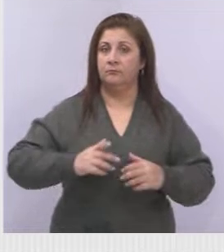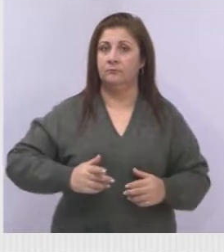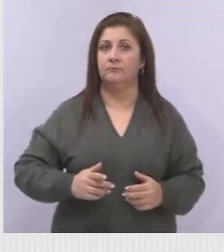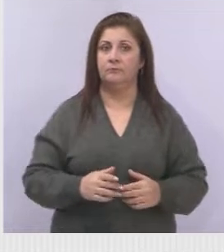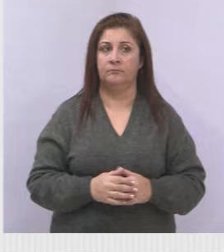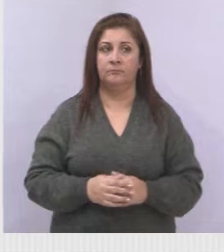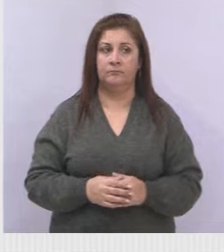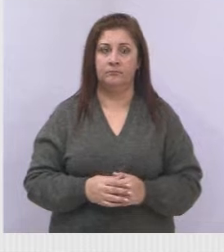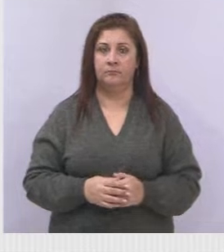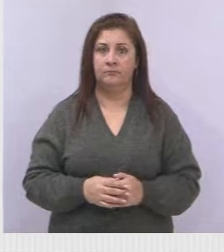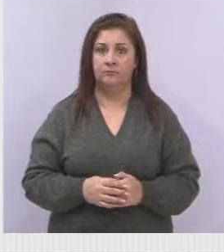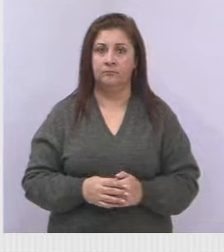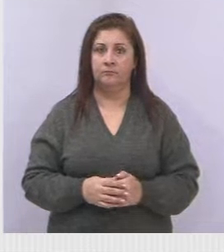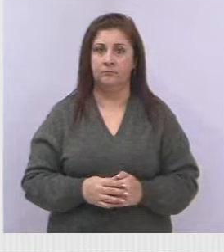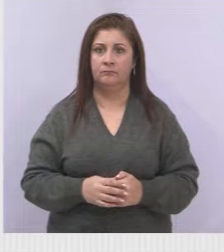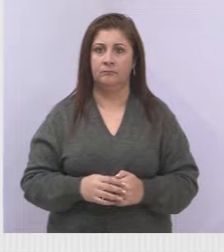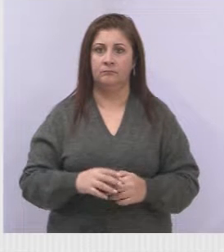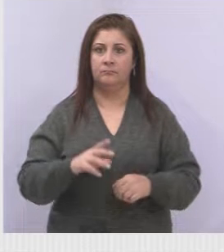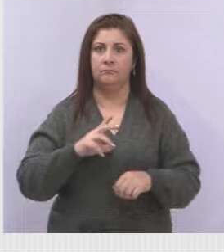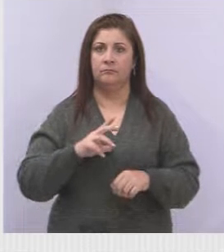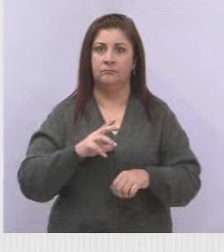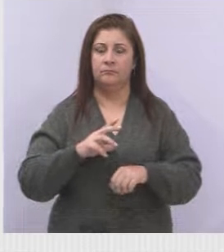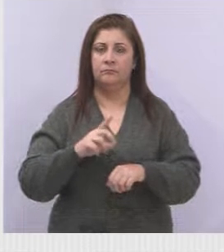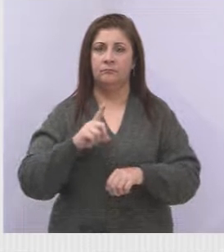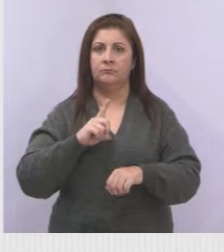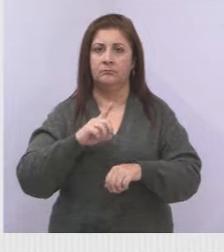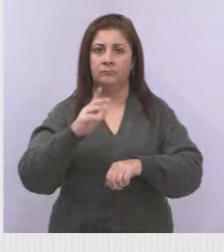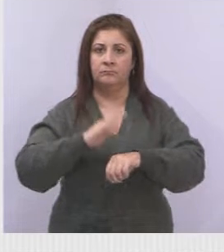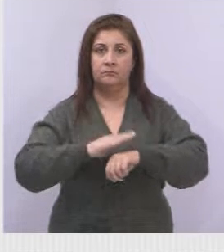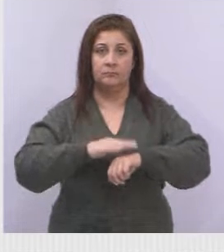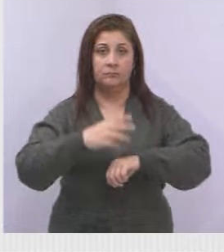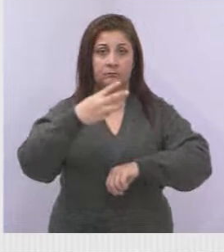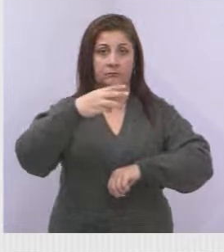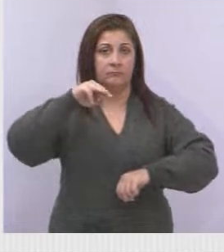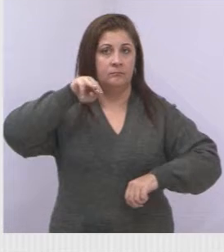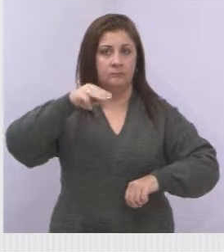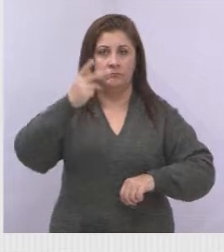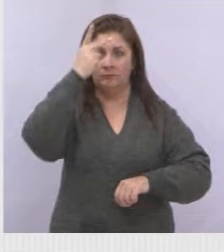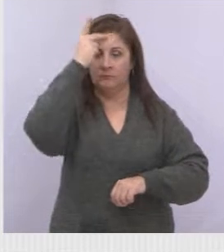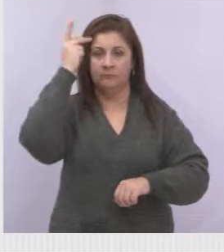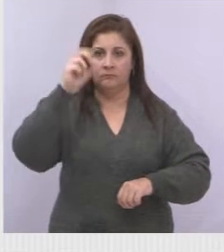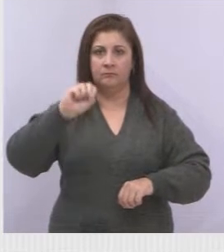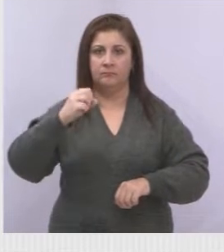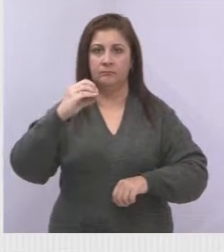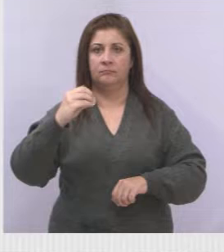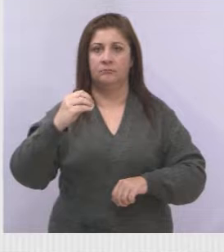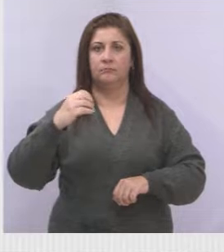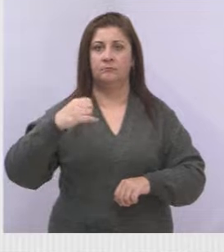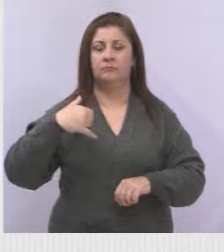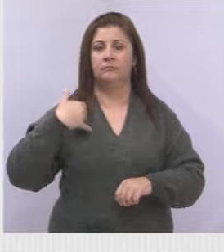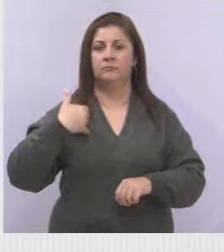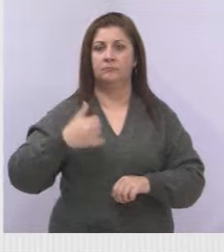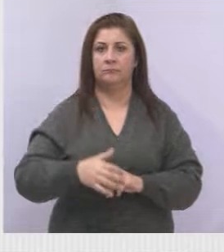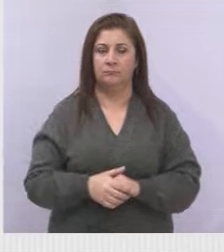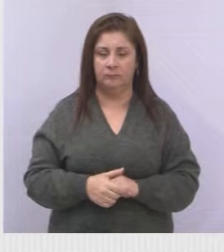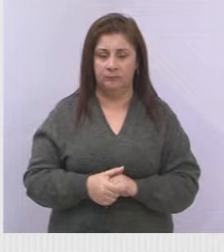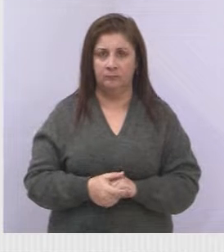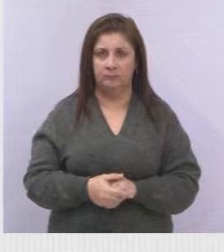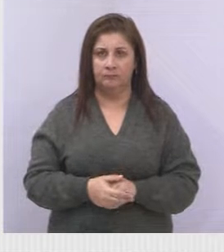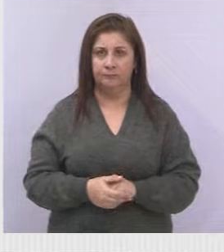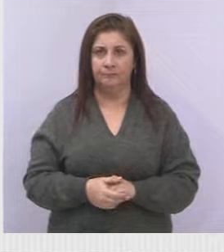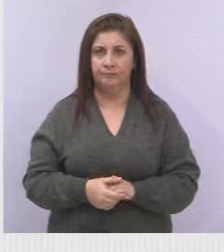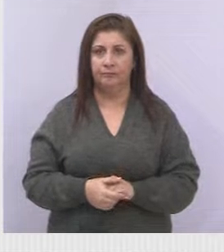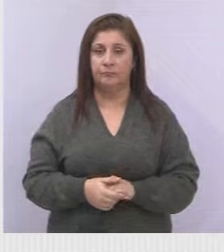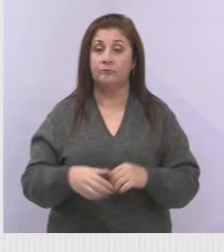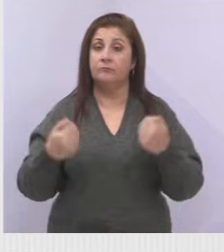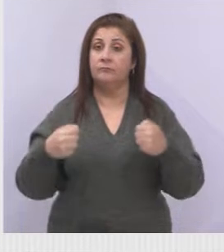3 milhões de pessoas acima da faixa etária. Diante disso, é necessário